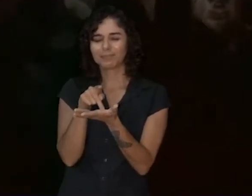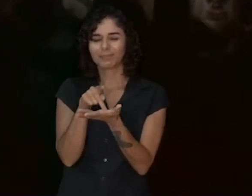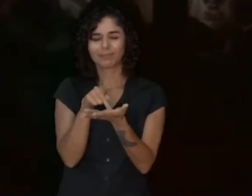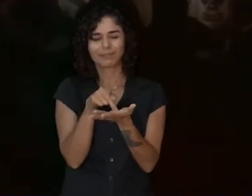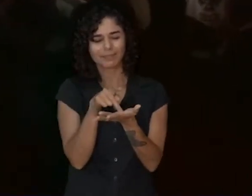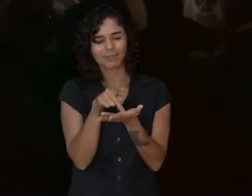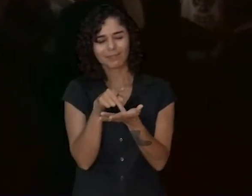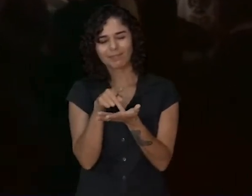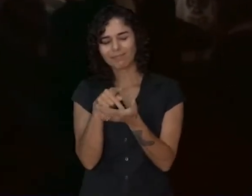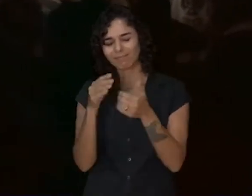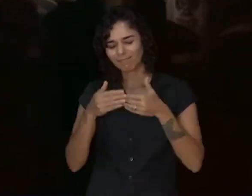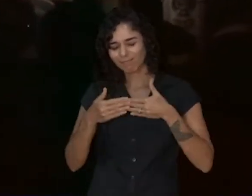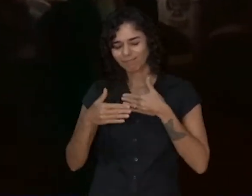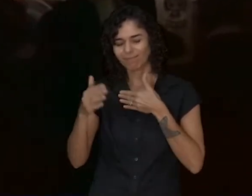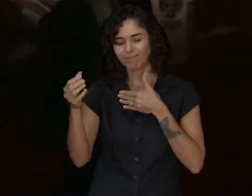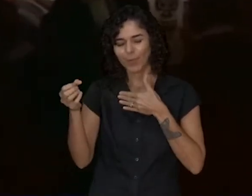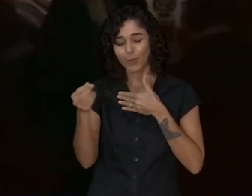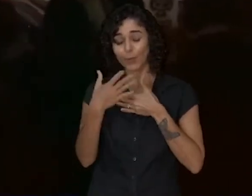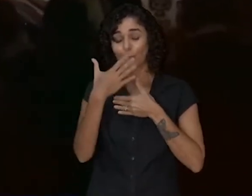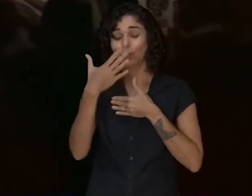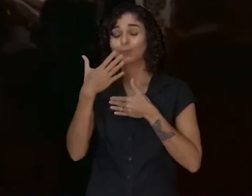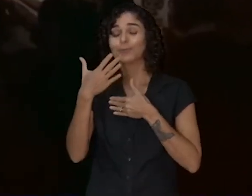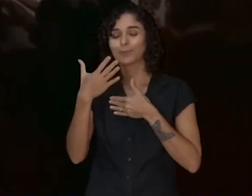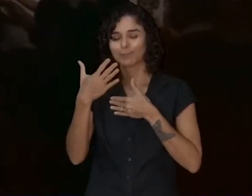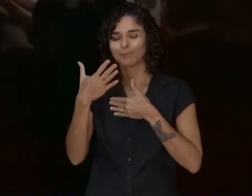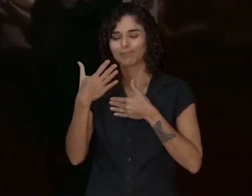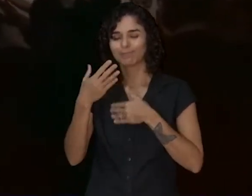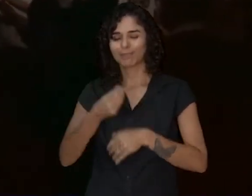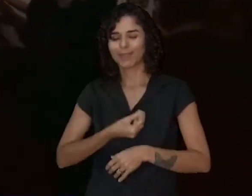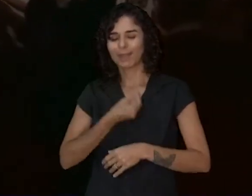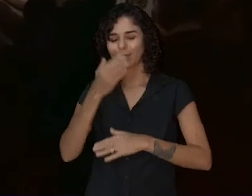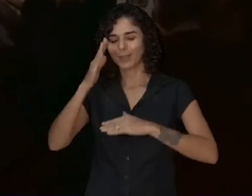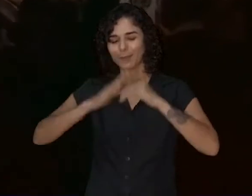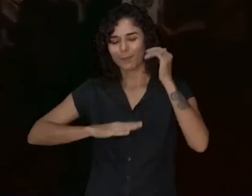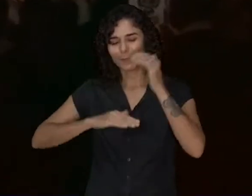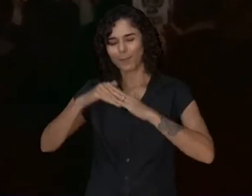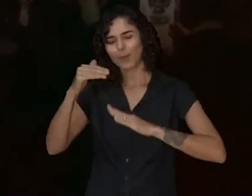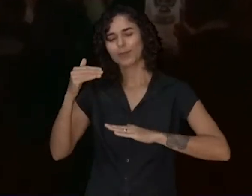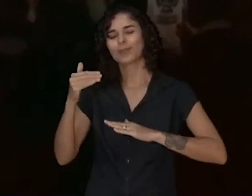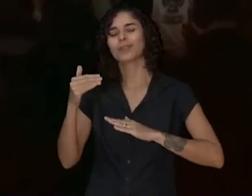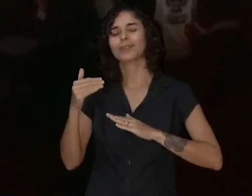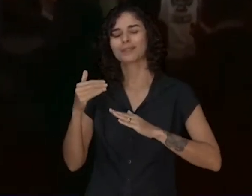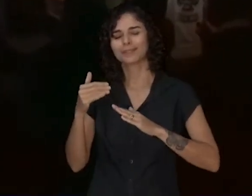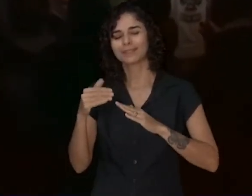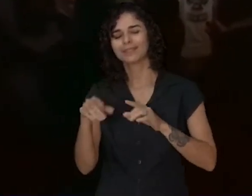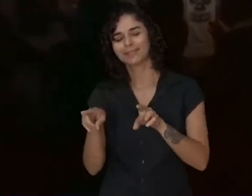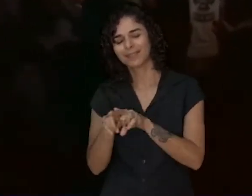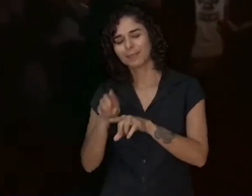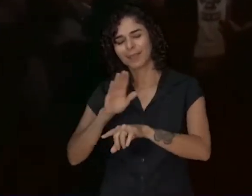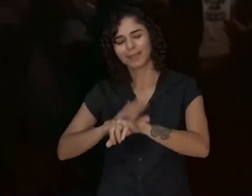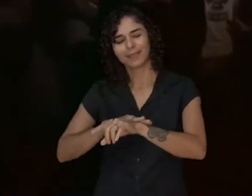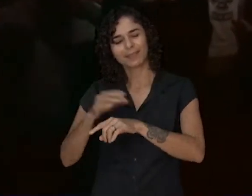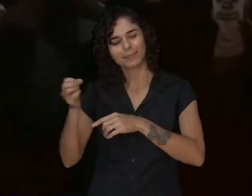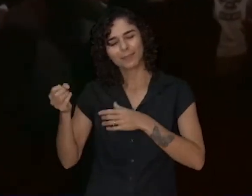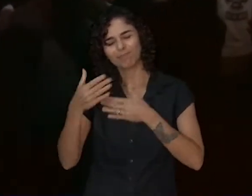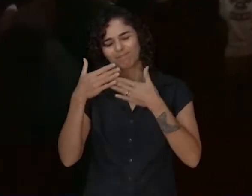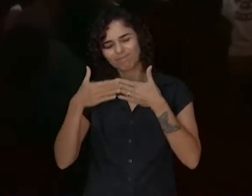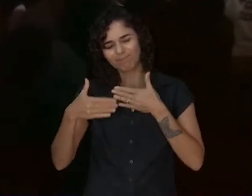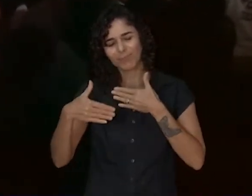Um novo tempo na vida profissional. Um novo tempo sem